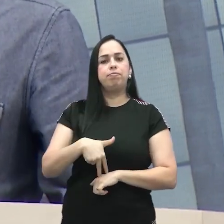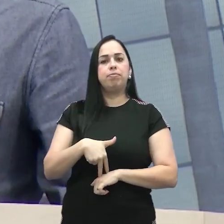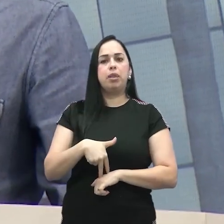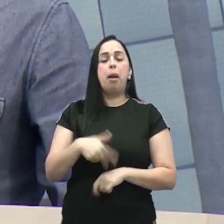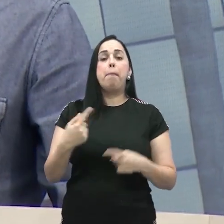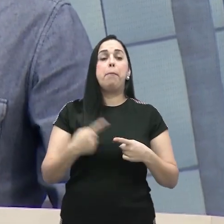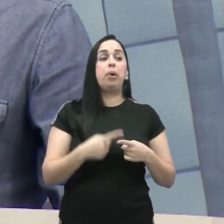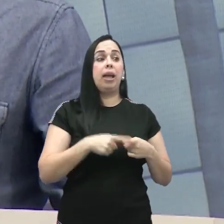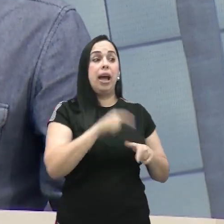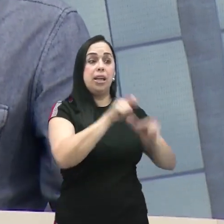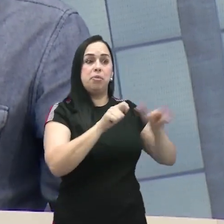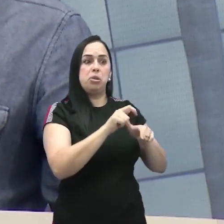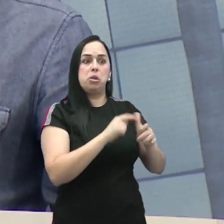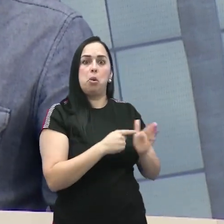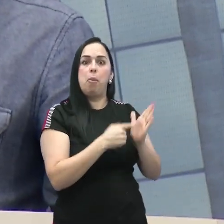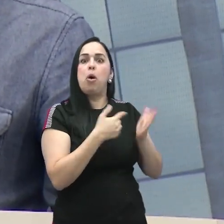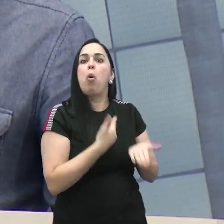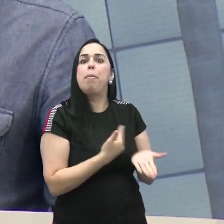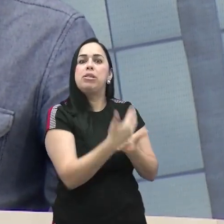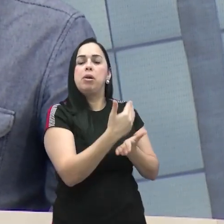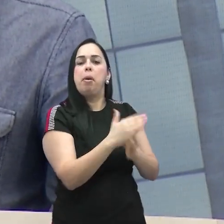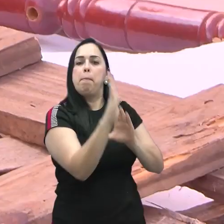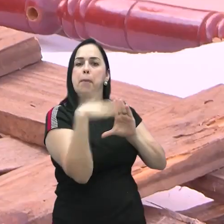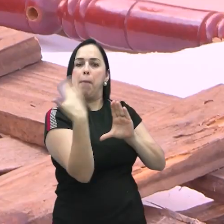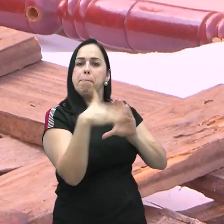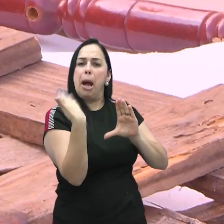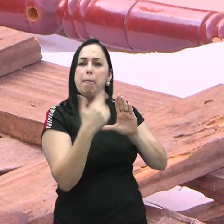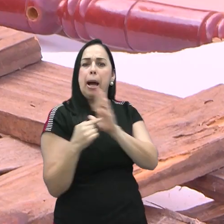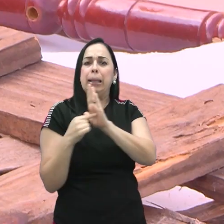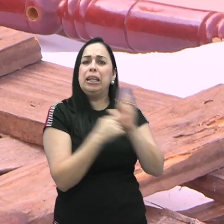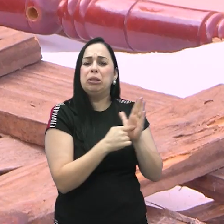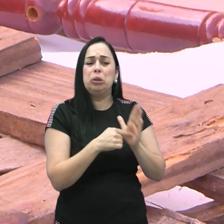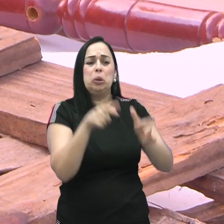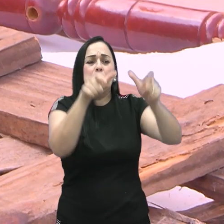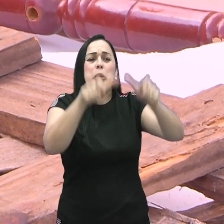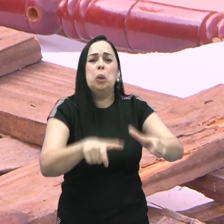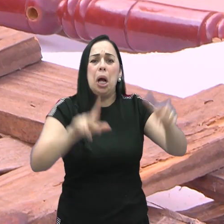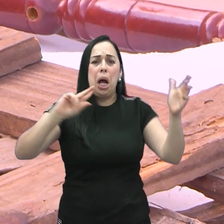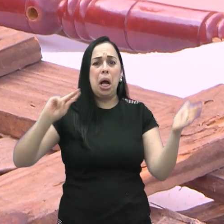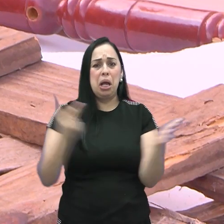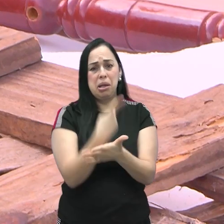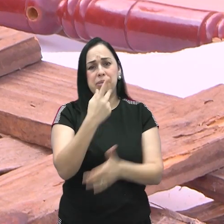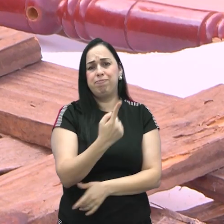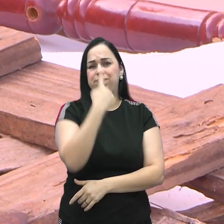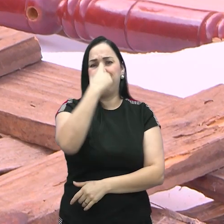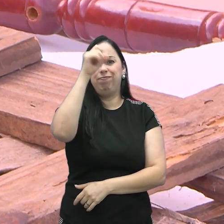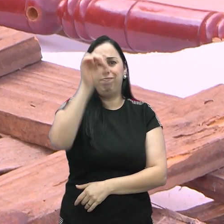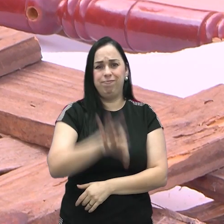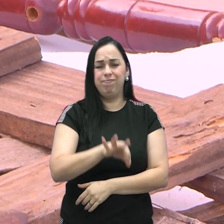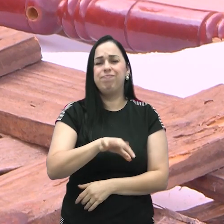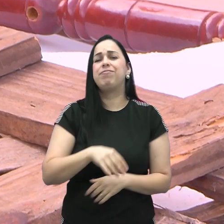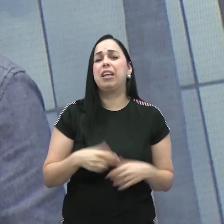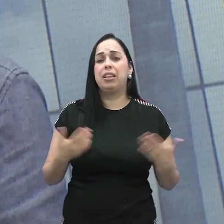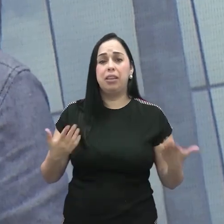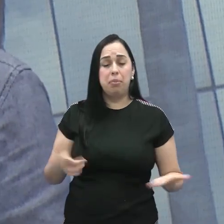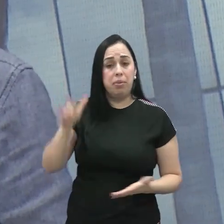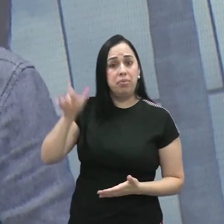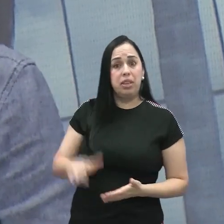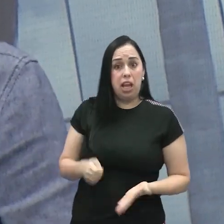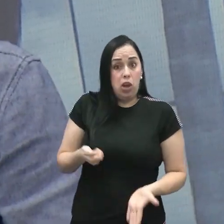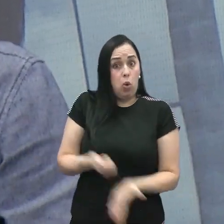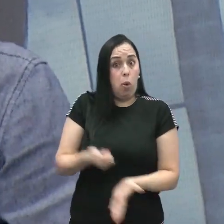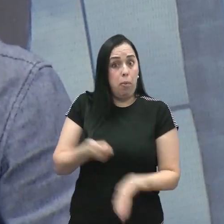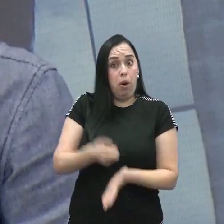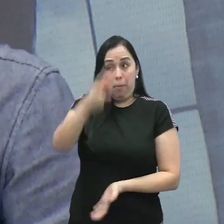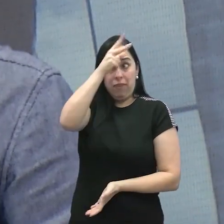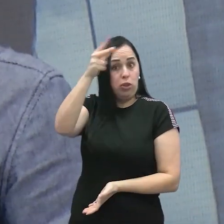plenário após receber denúncias de moradores que relataram um descarte de lixo em local incorreto. O